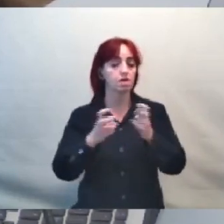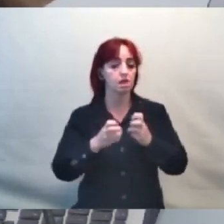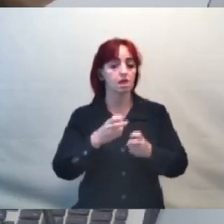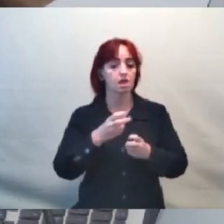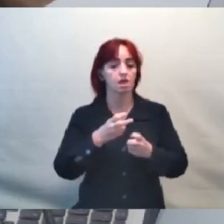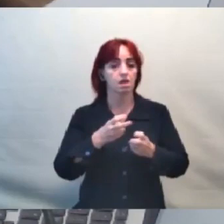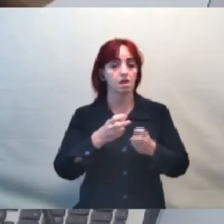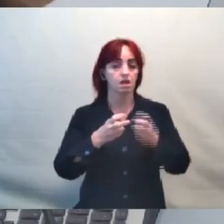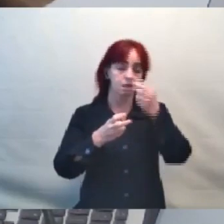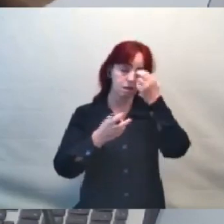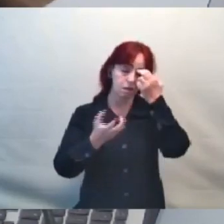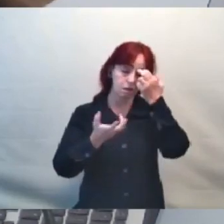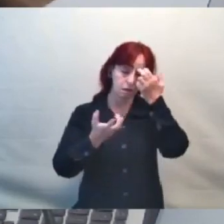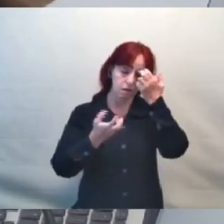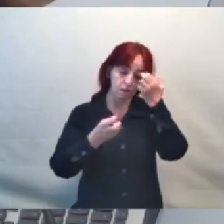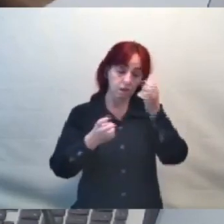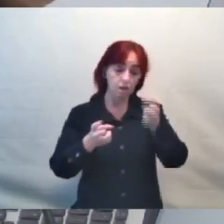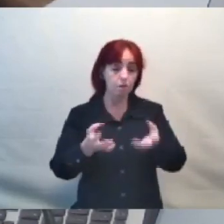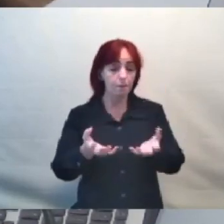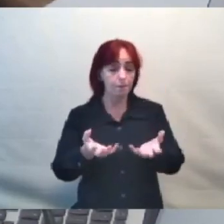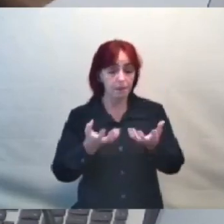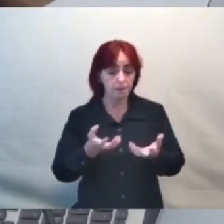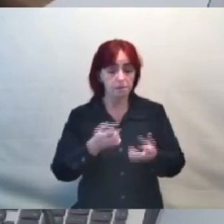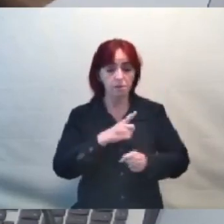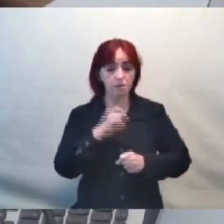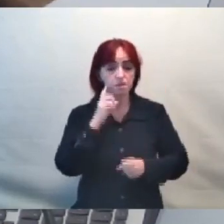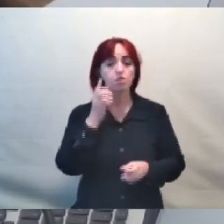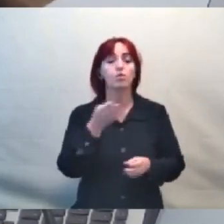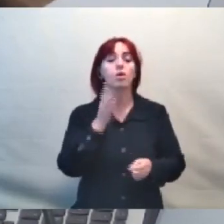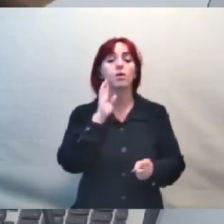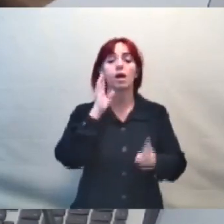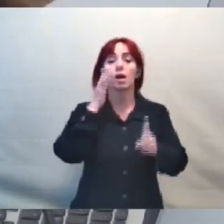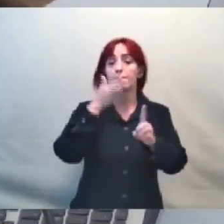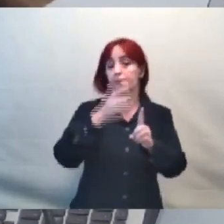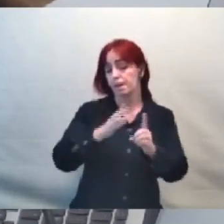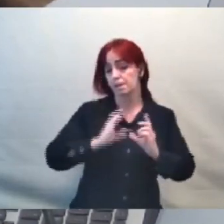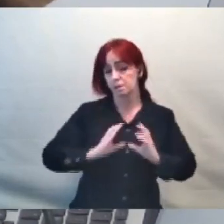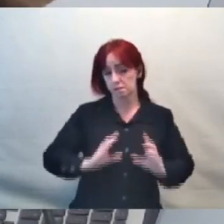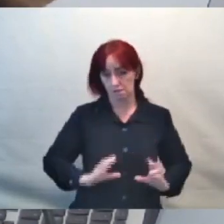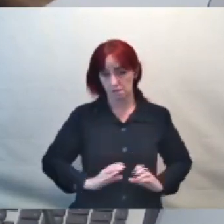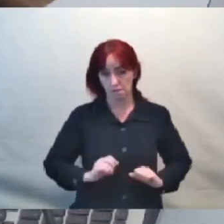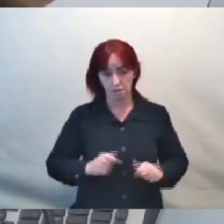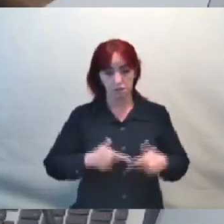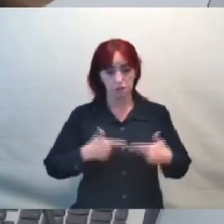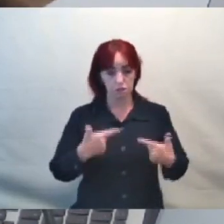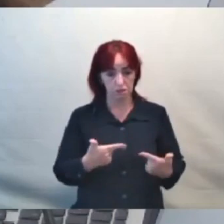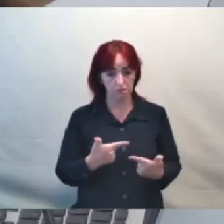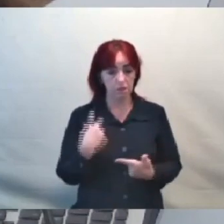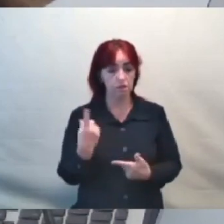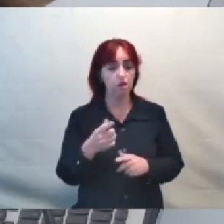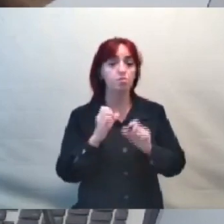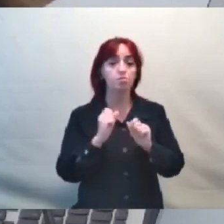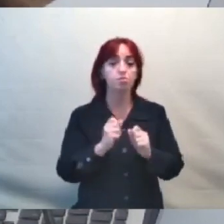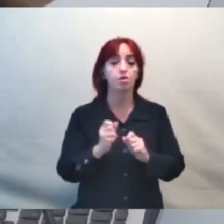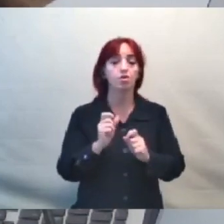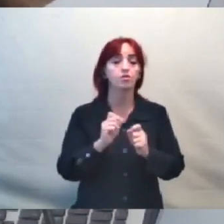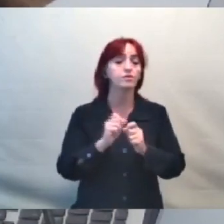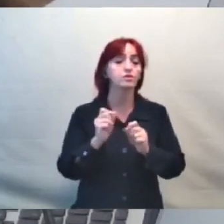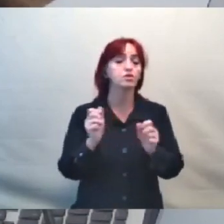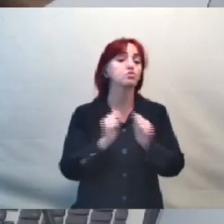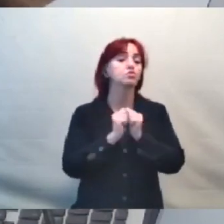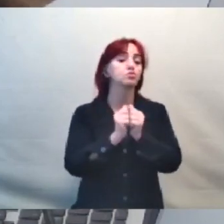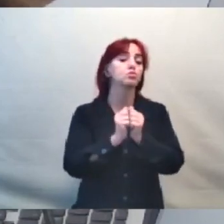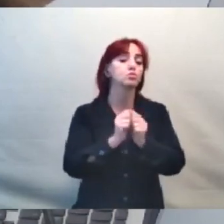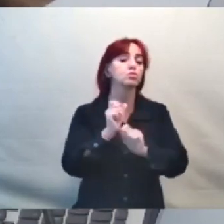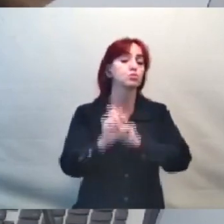de cidadania, especialmente cidadania ativa, e o que a gente pode fazer junto? É bem isso, assim, né? Em